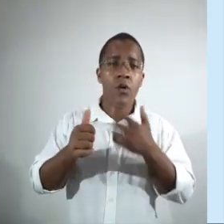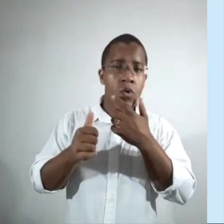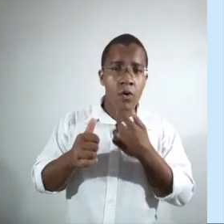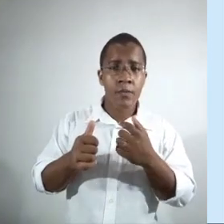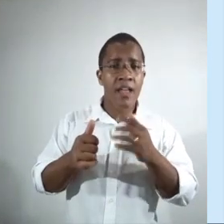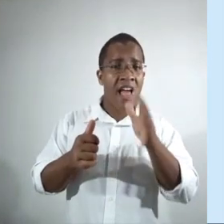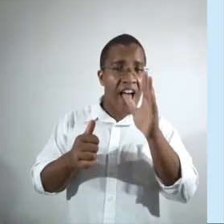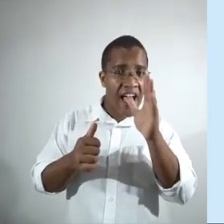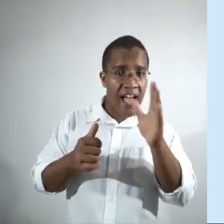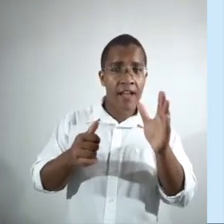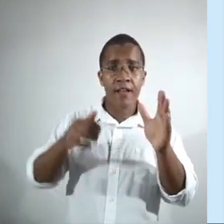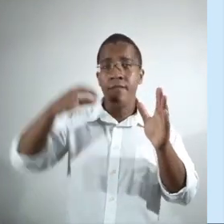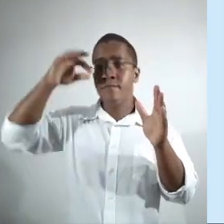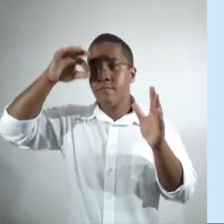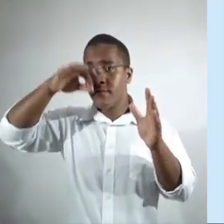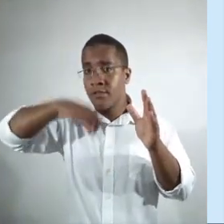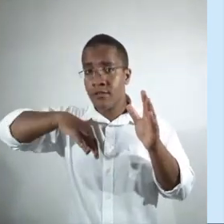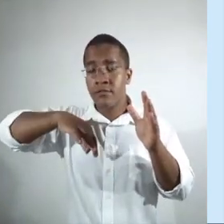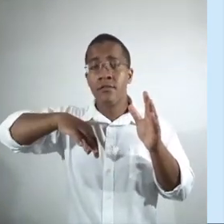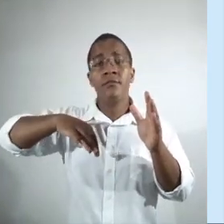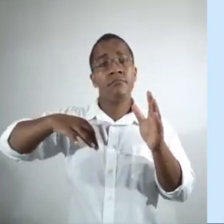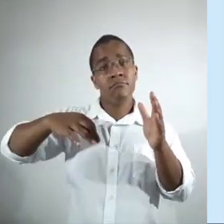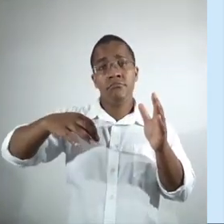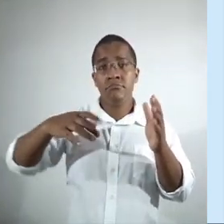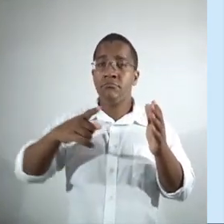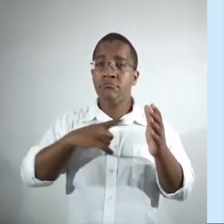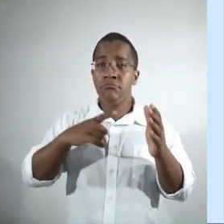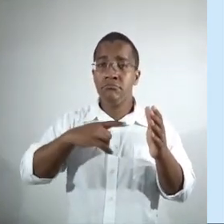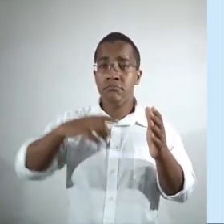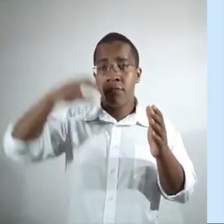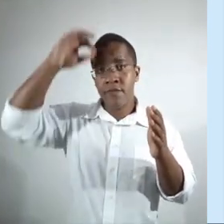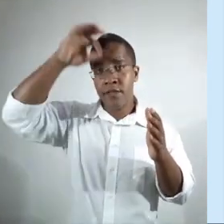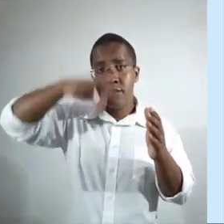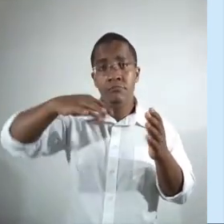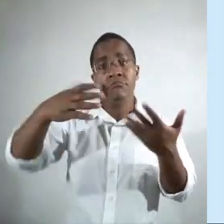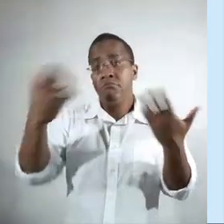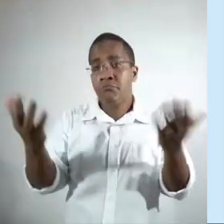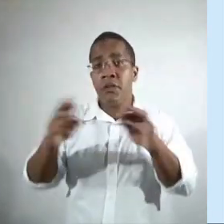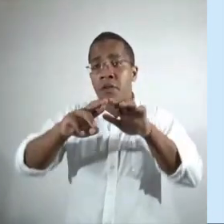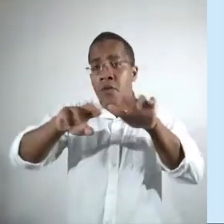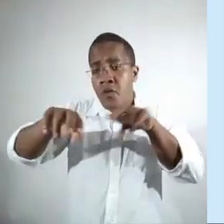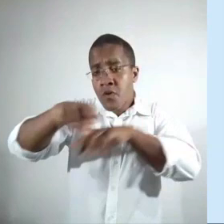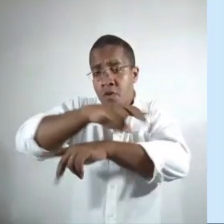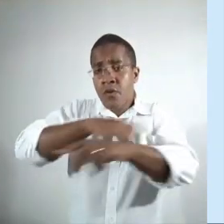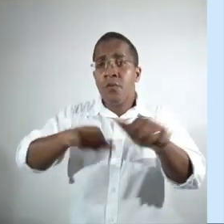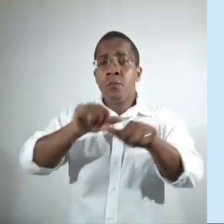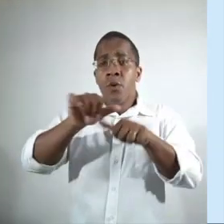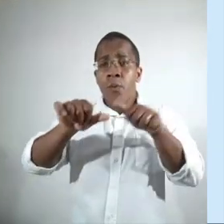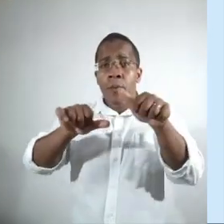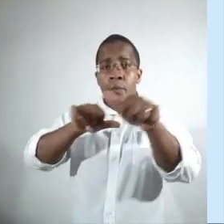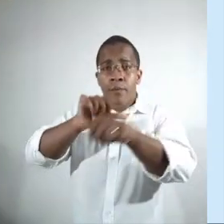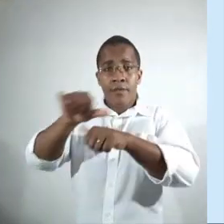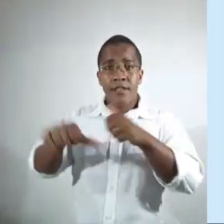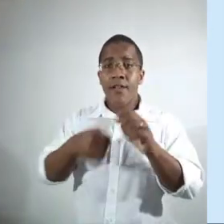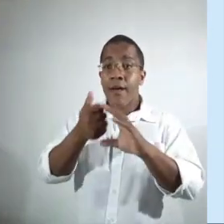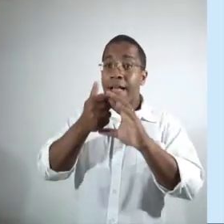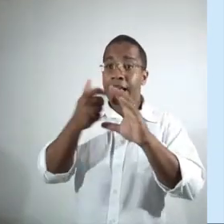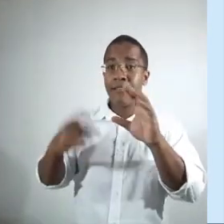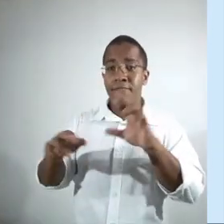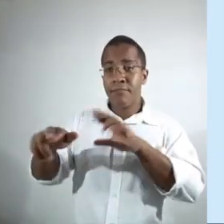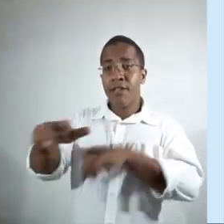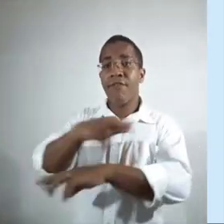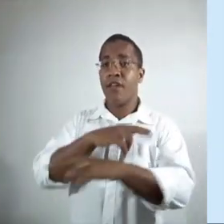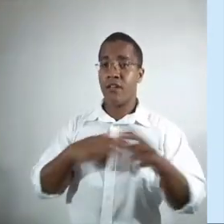menina como do menino. E, a partir da produção desses hormônios, eles vão dar as características diferenciadas